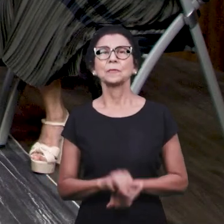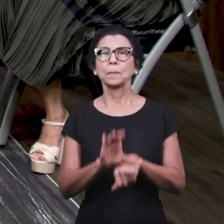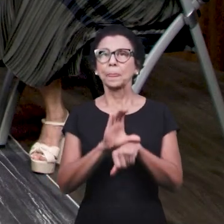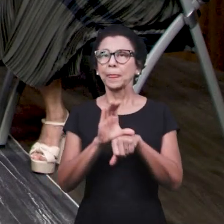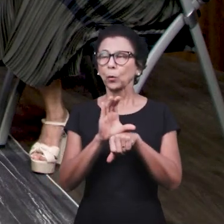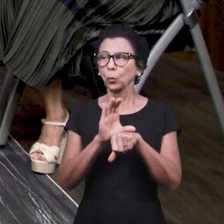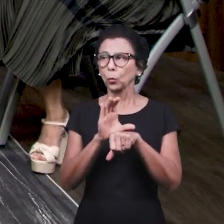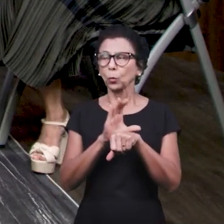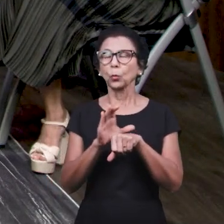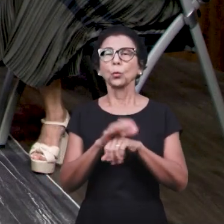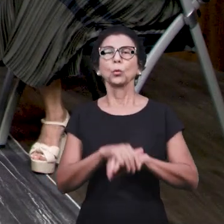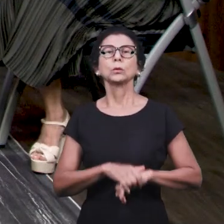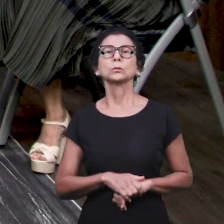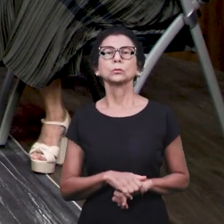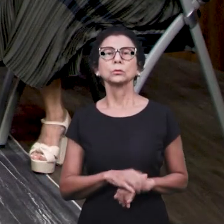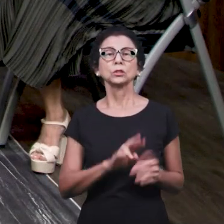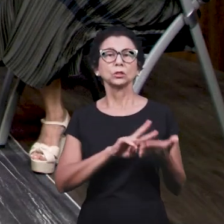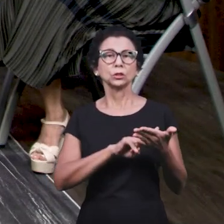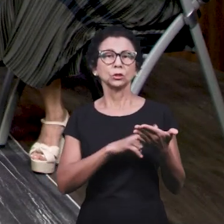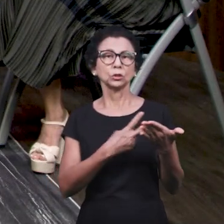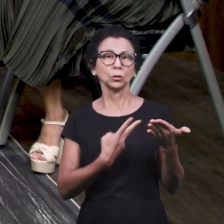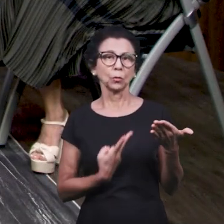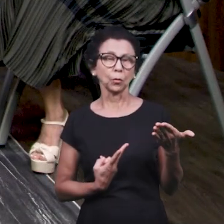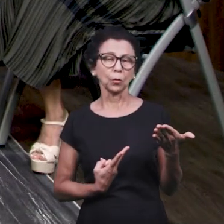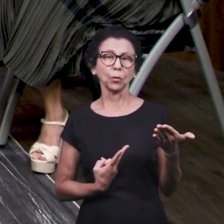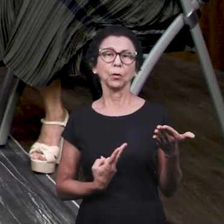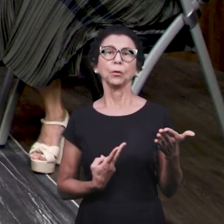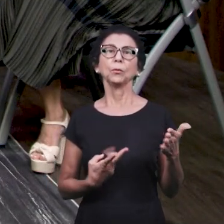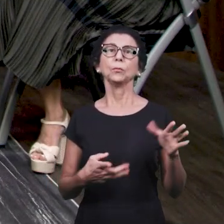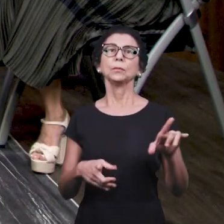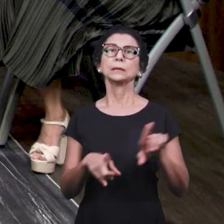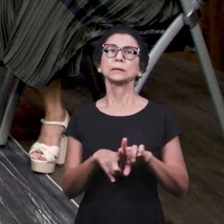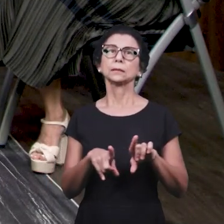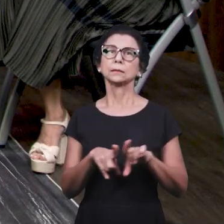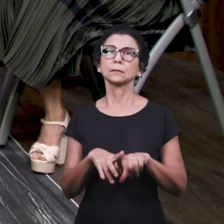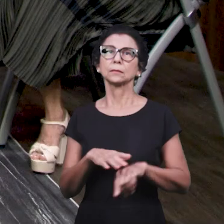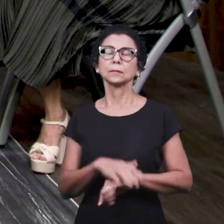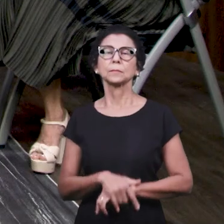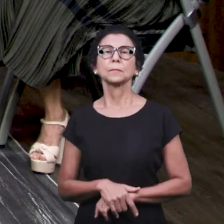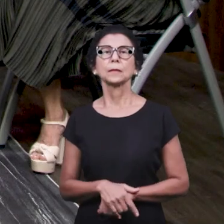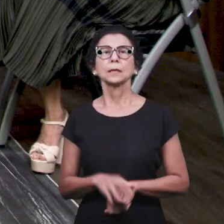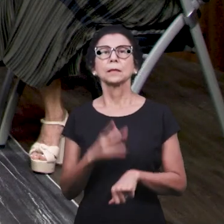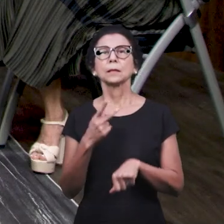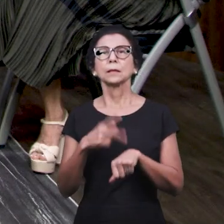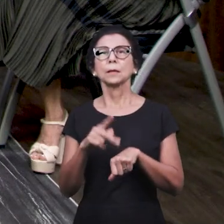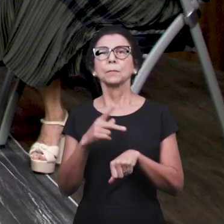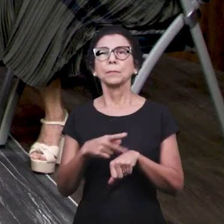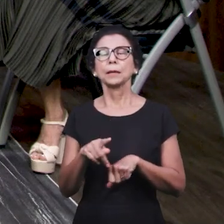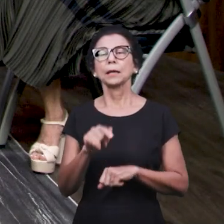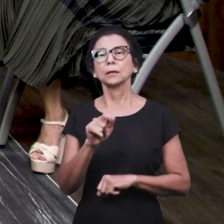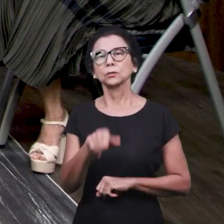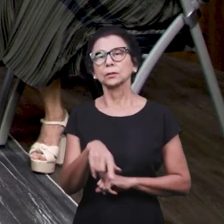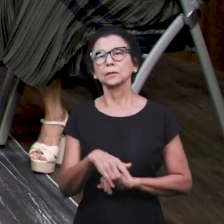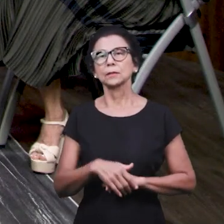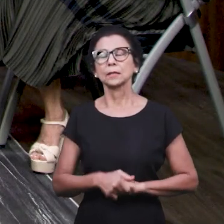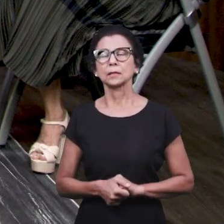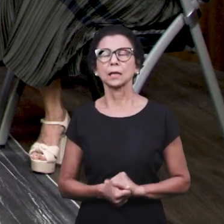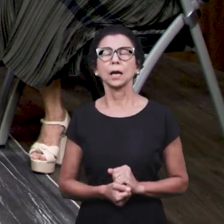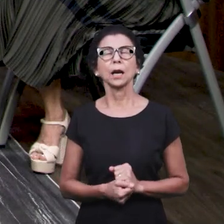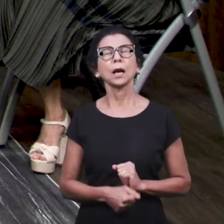de idiomas e tem também uma prática para além do curso. Vai ouvir um louvor? Coloca a playlist